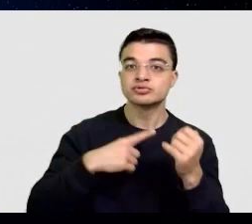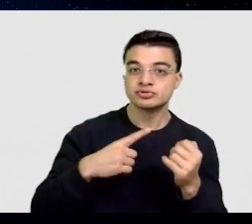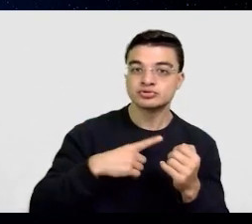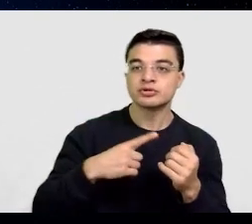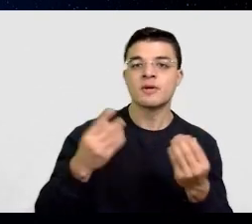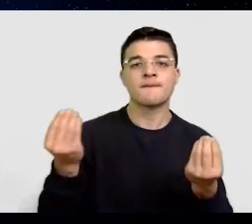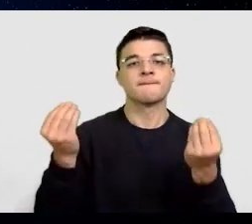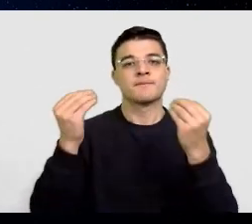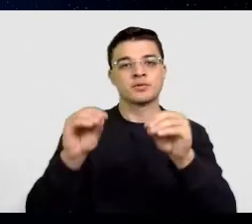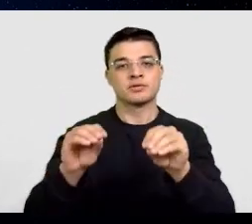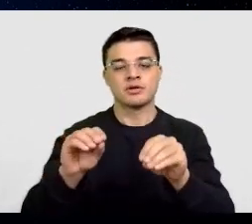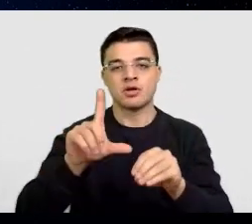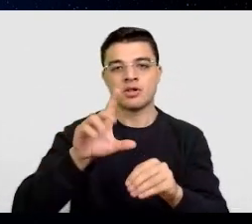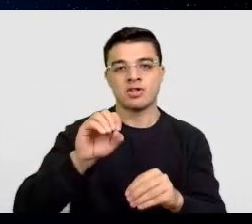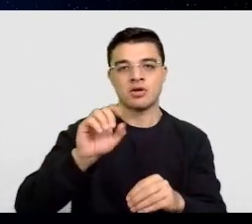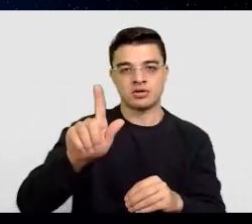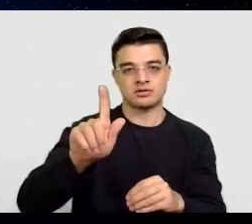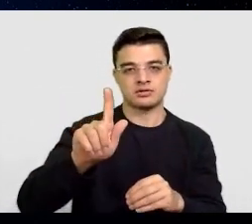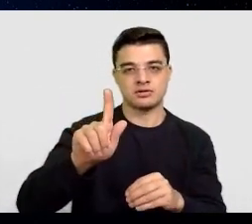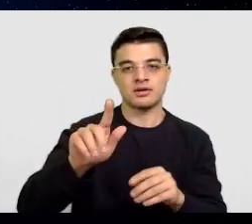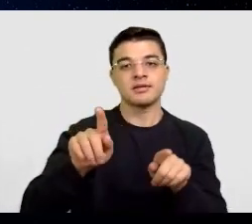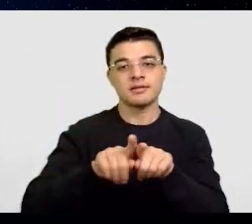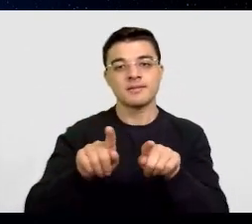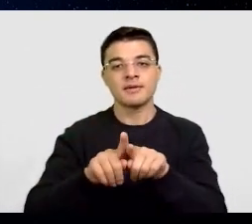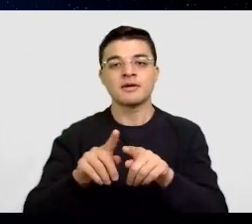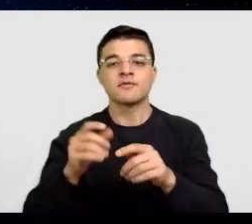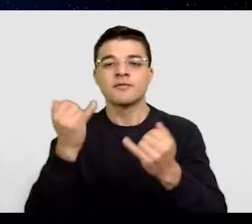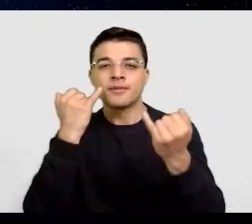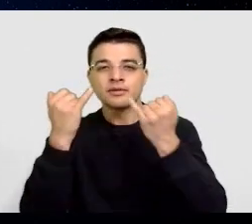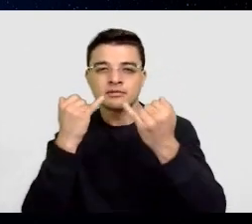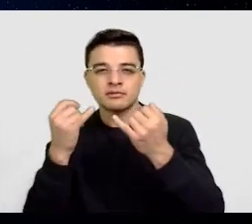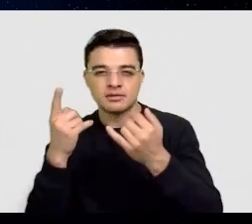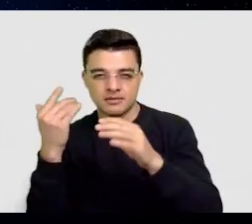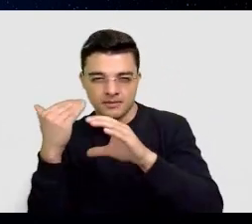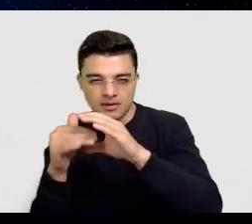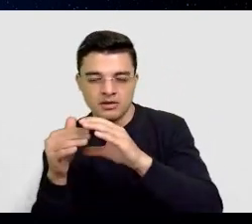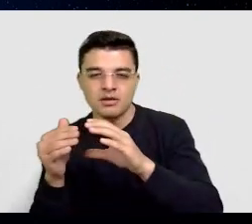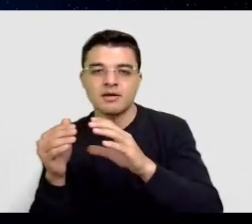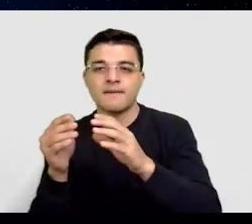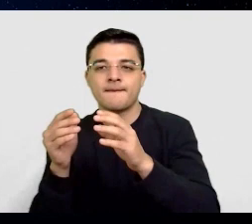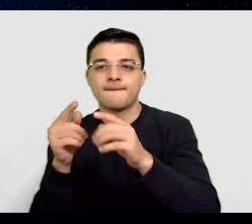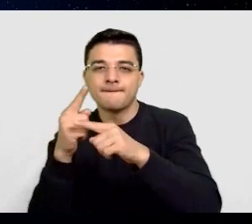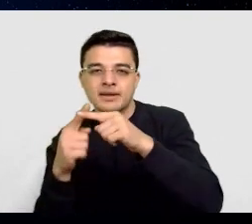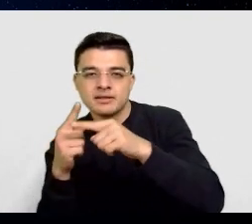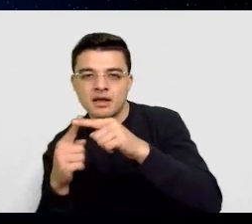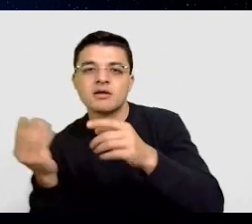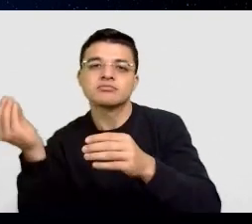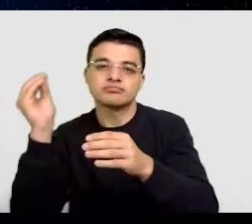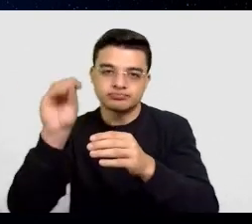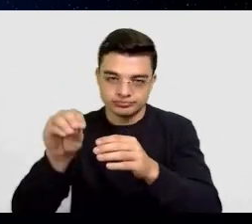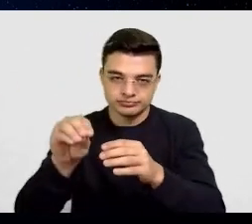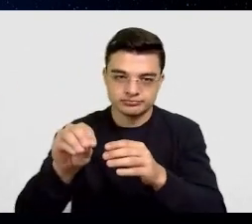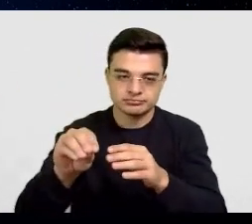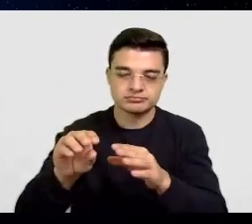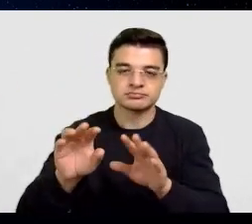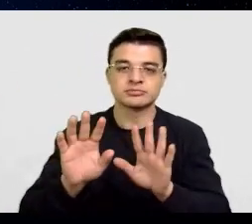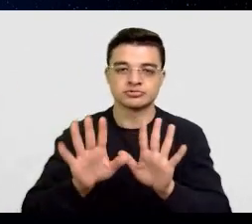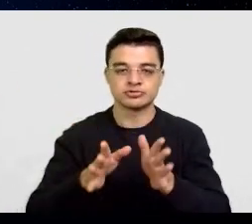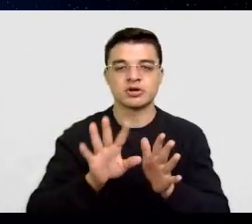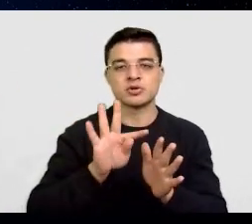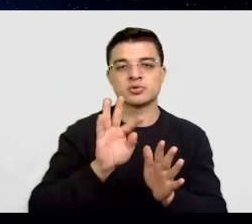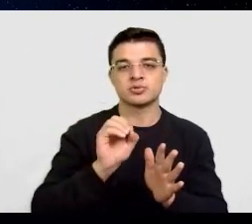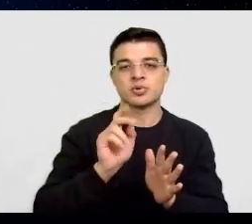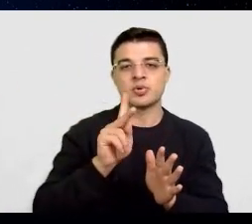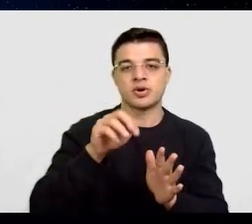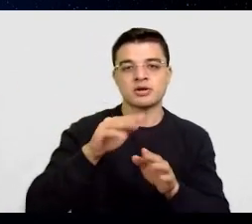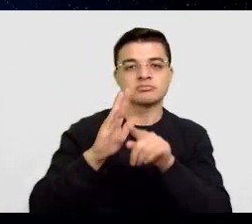o erro, inclusive parte daquele dado que ele recebia. Então, deu até para ver as tokens lá da AWS explorando ali, porque ele já era um